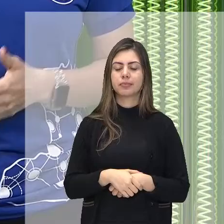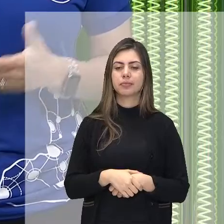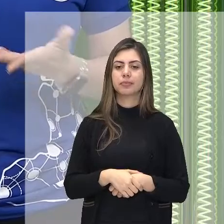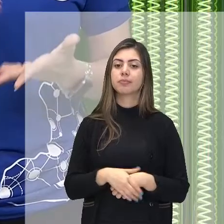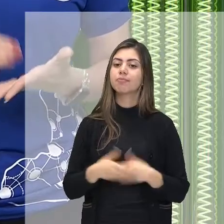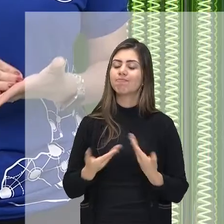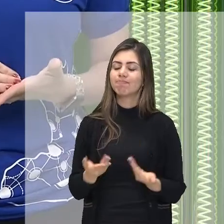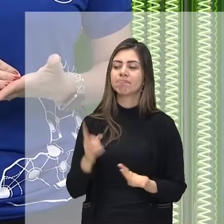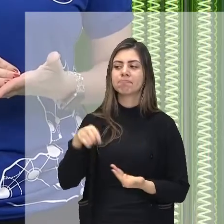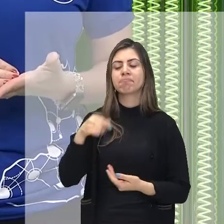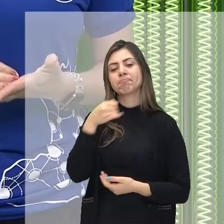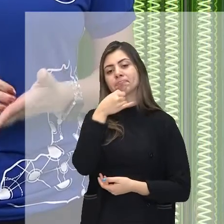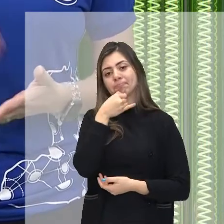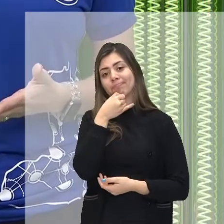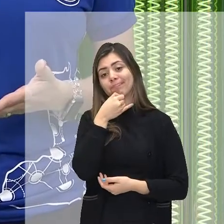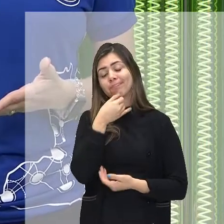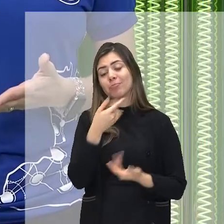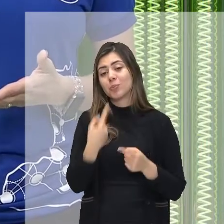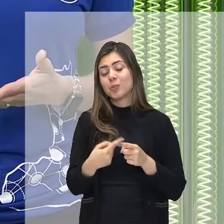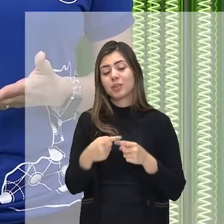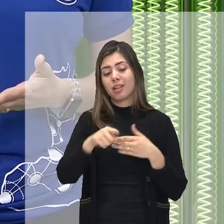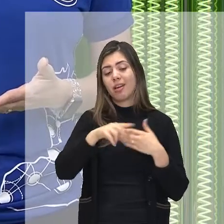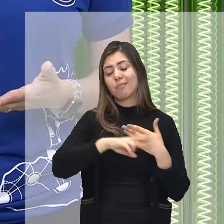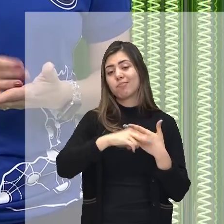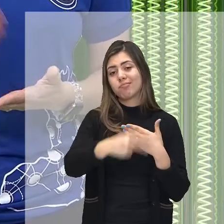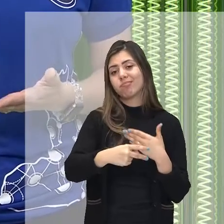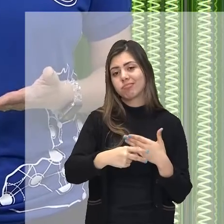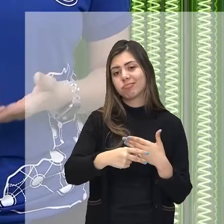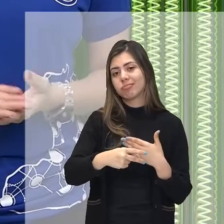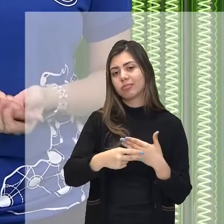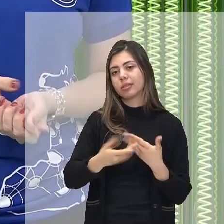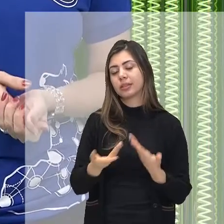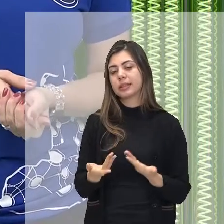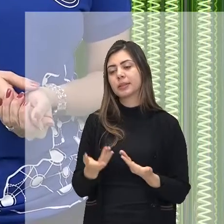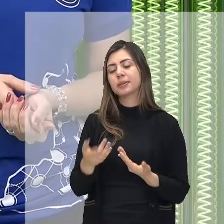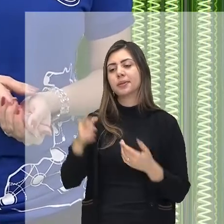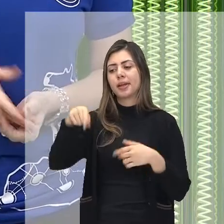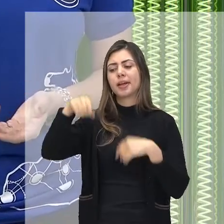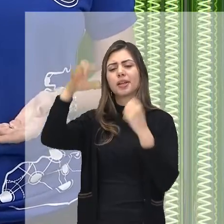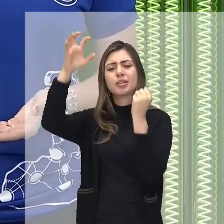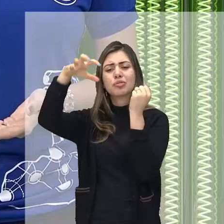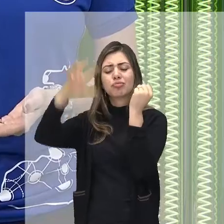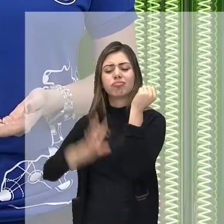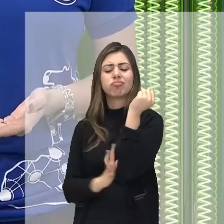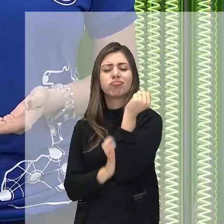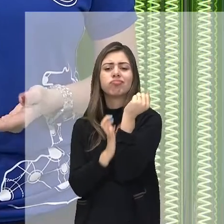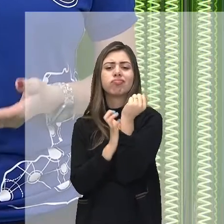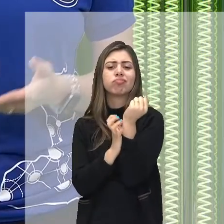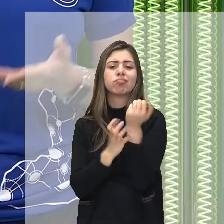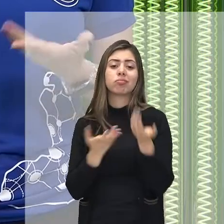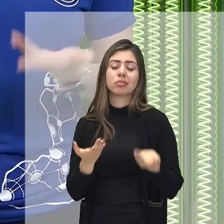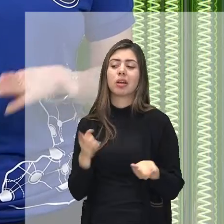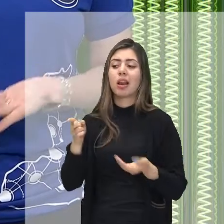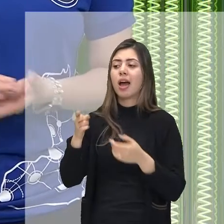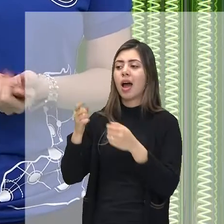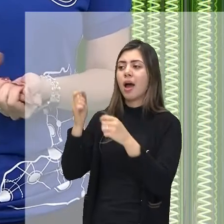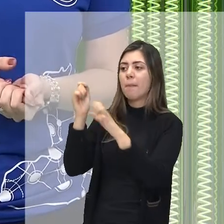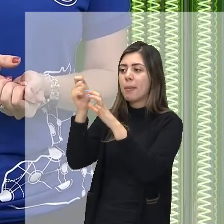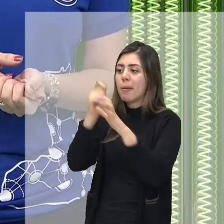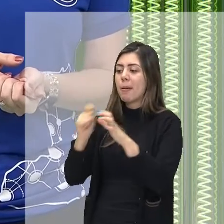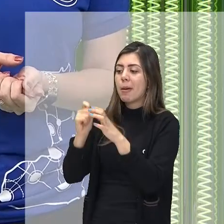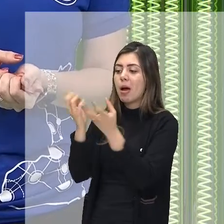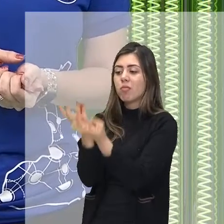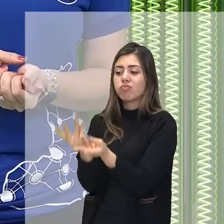uma triste consequência da chuva ácida. Por que triste consequência? Porque esses monumentos eles estão